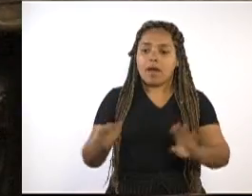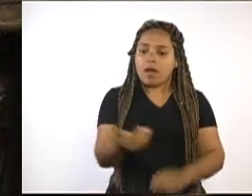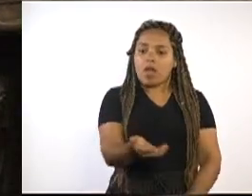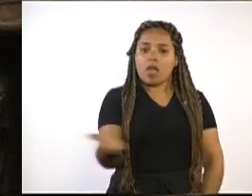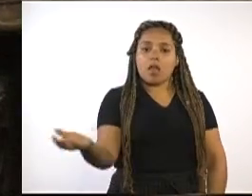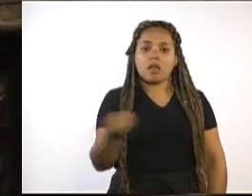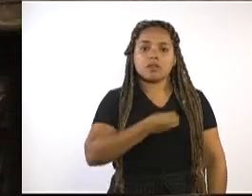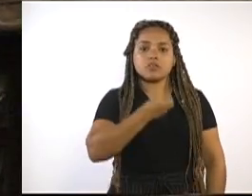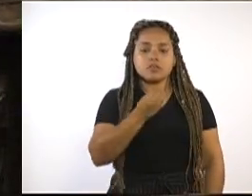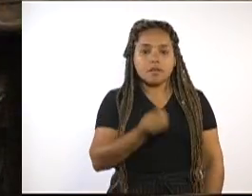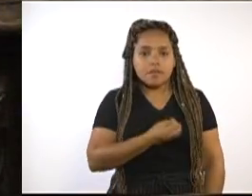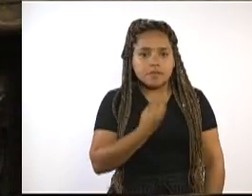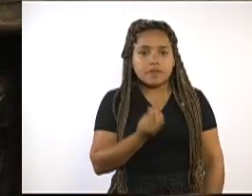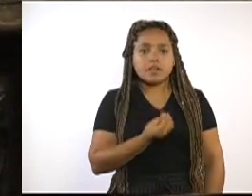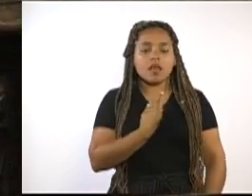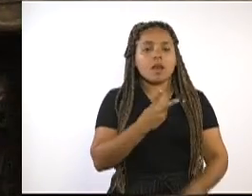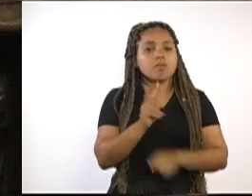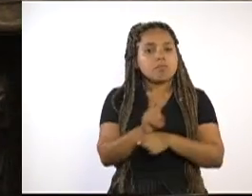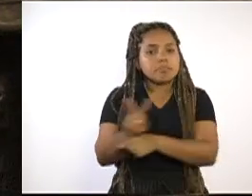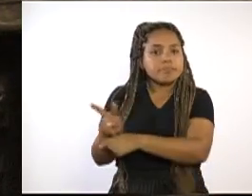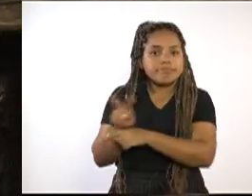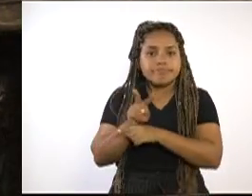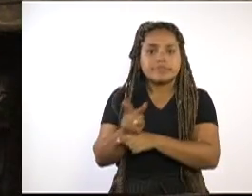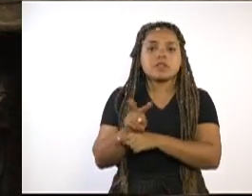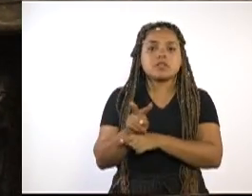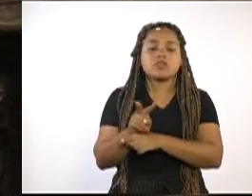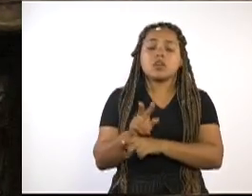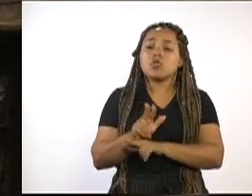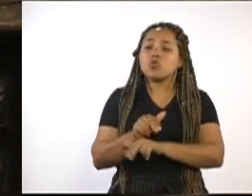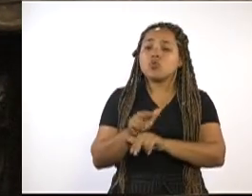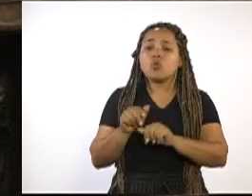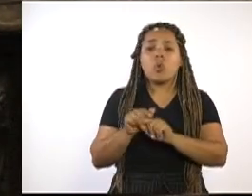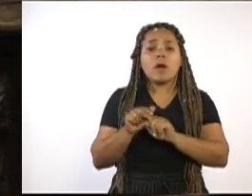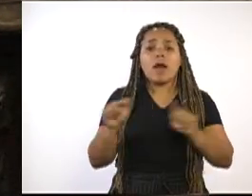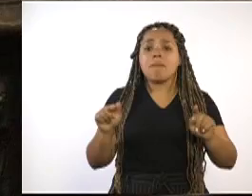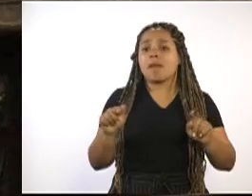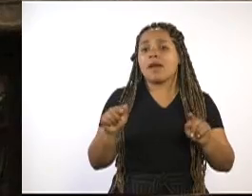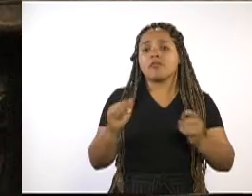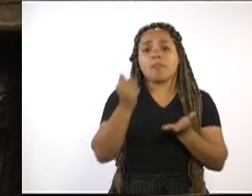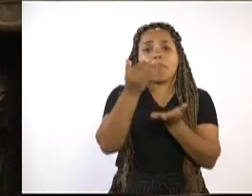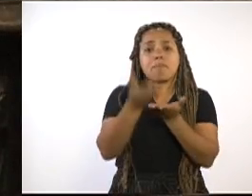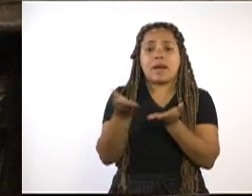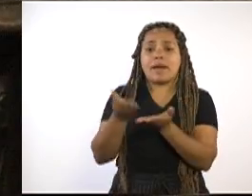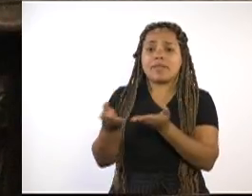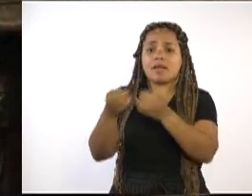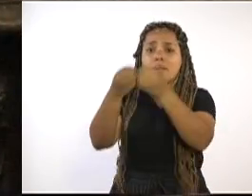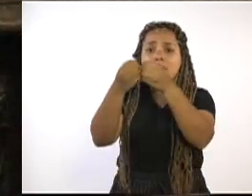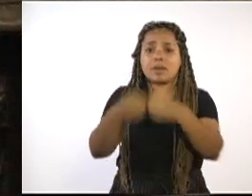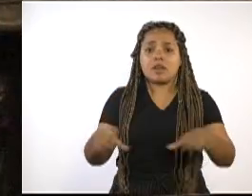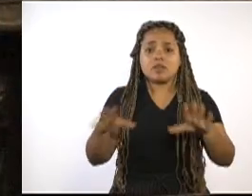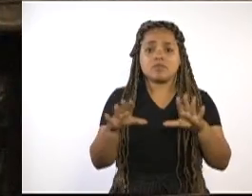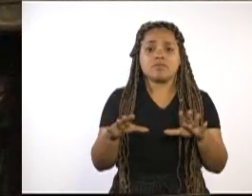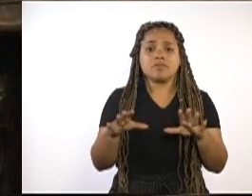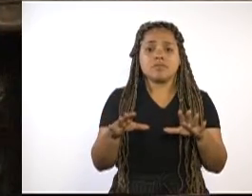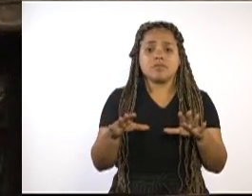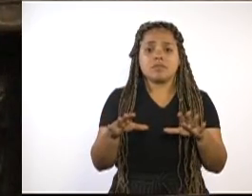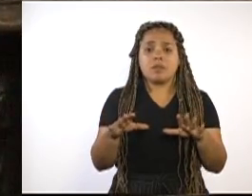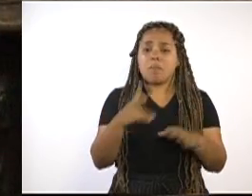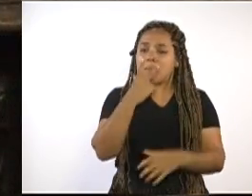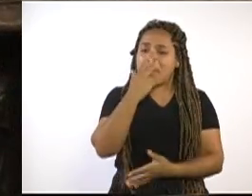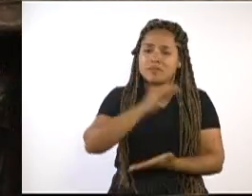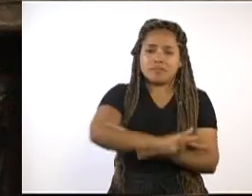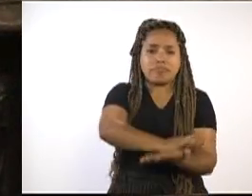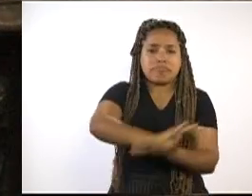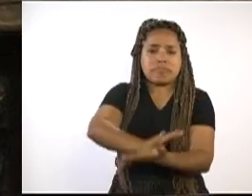preservadas e não venham mais a se perder vidas nesta grande esculhambação que